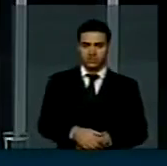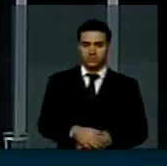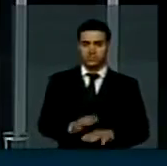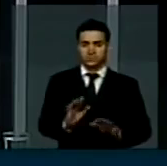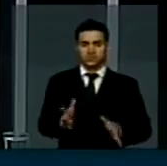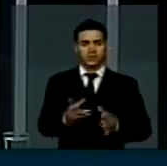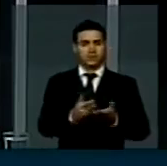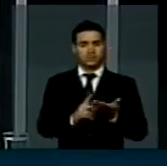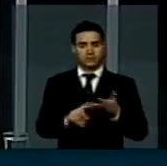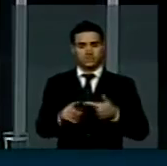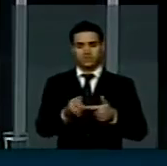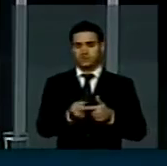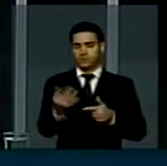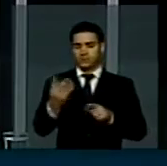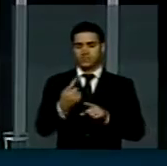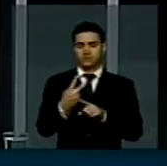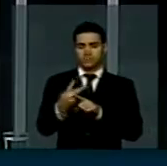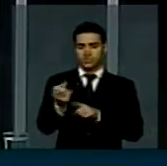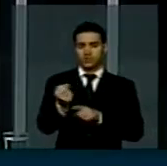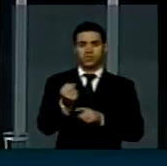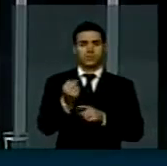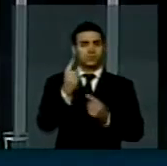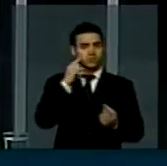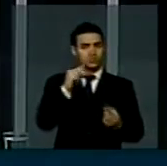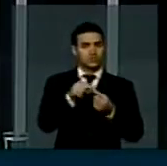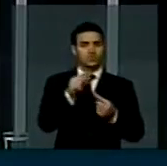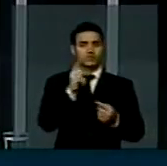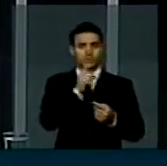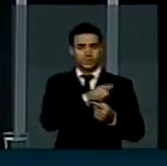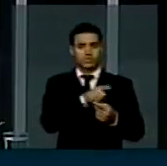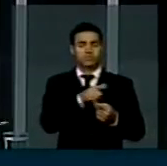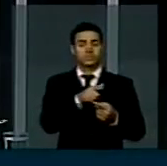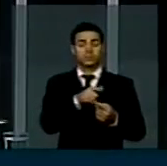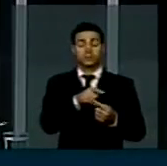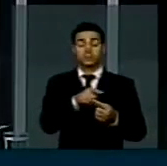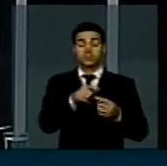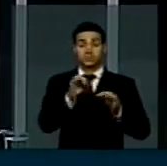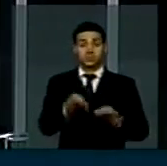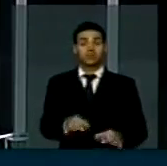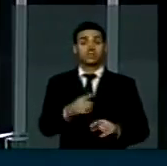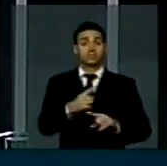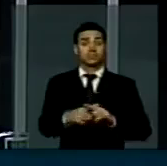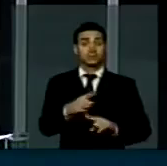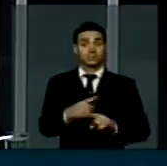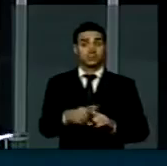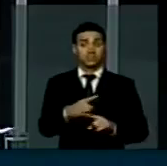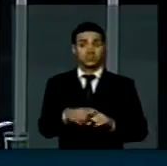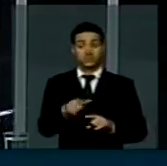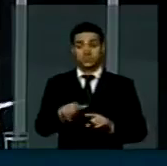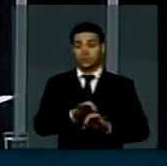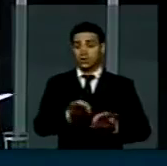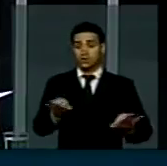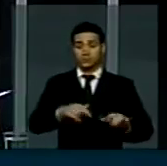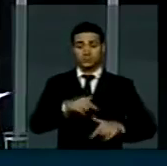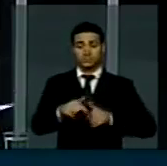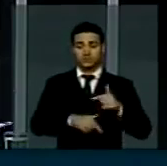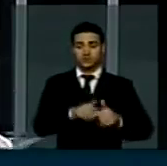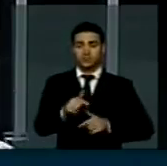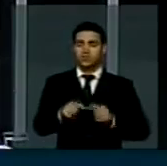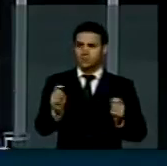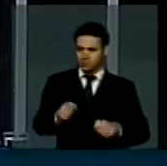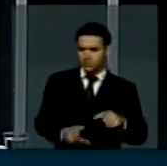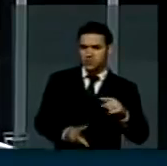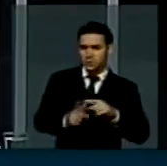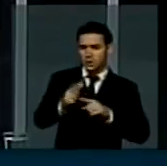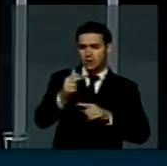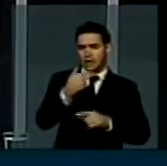são as vitórias, diversos são os objetivos alcançados exatamente em função desse trabalho que a gente conseguiu realizar. Me permite uma parte,